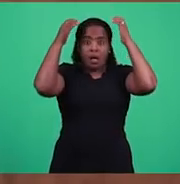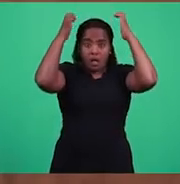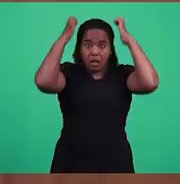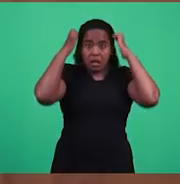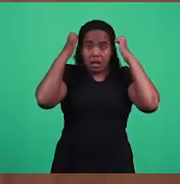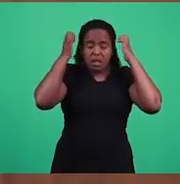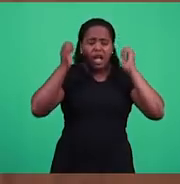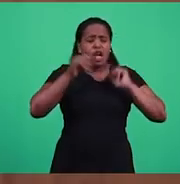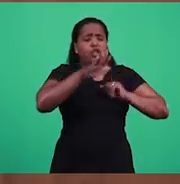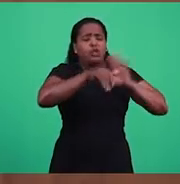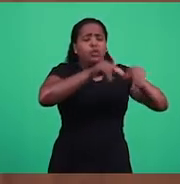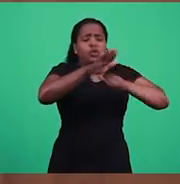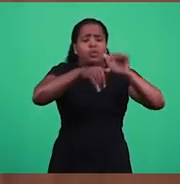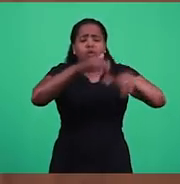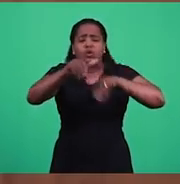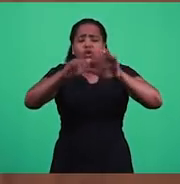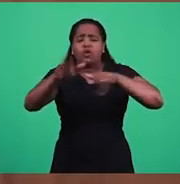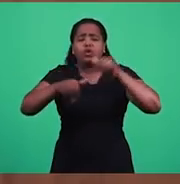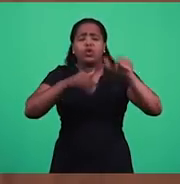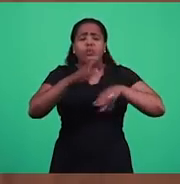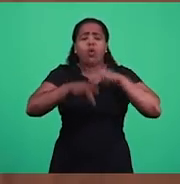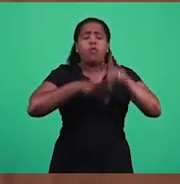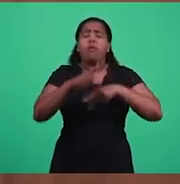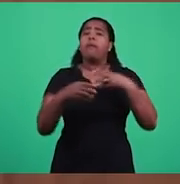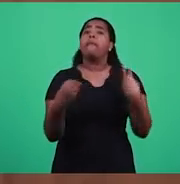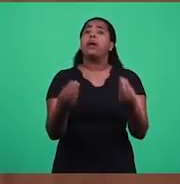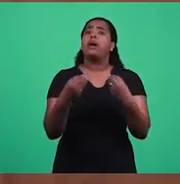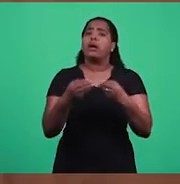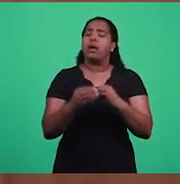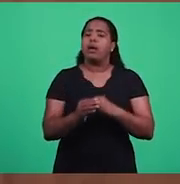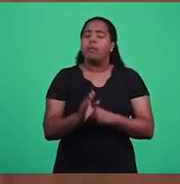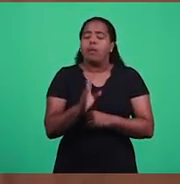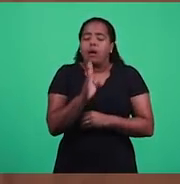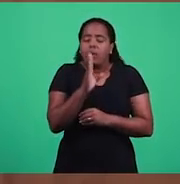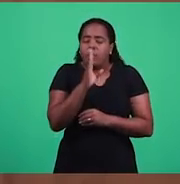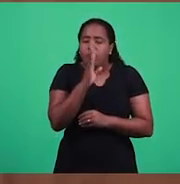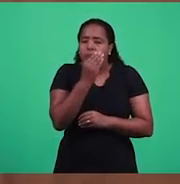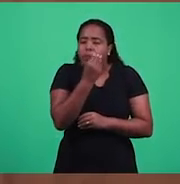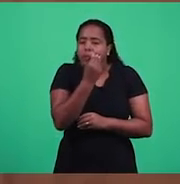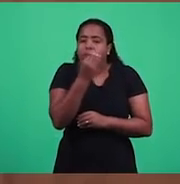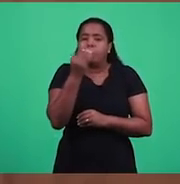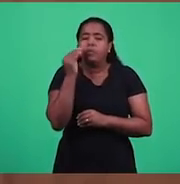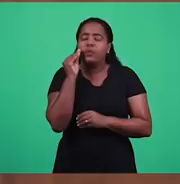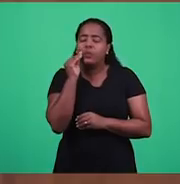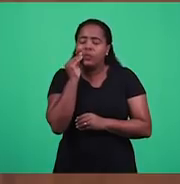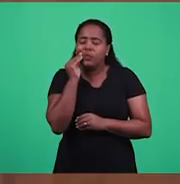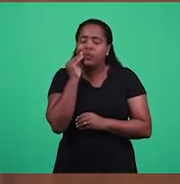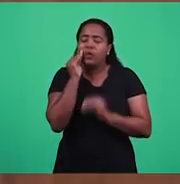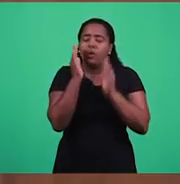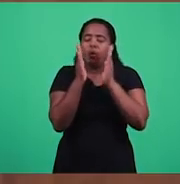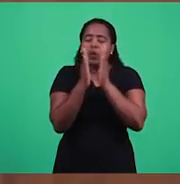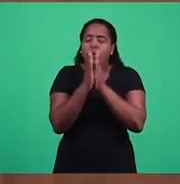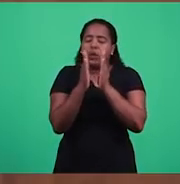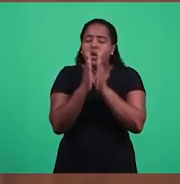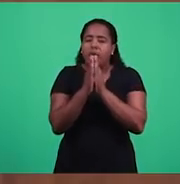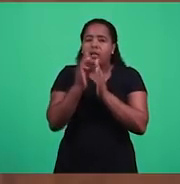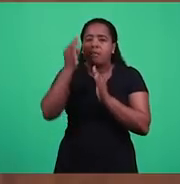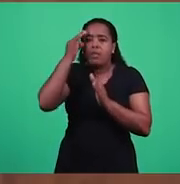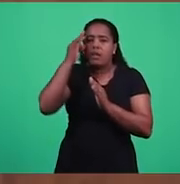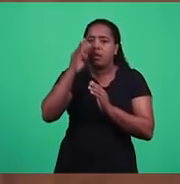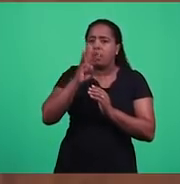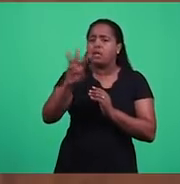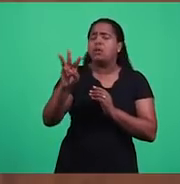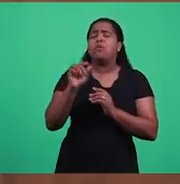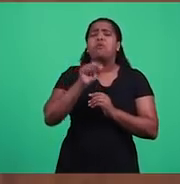todo o povo para estar em jejum e em oração por 3 dias. Jejum é ficar